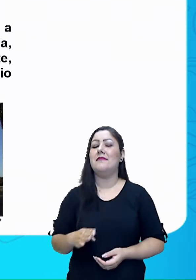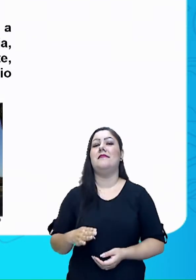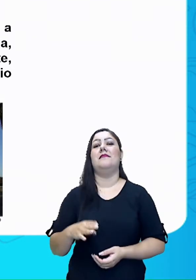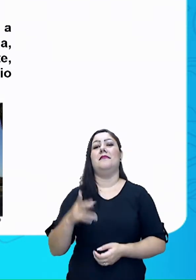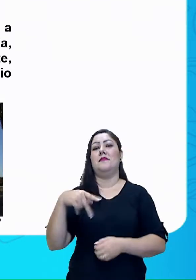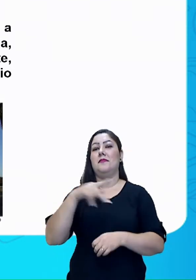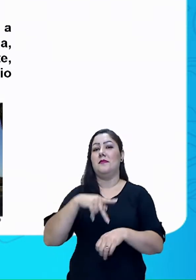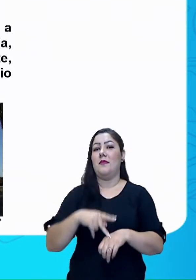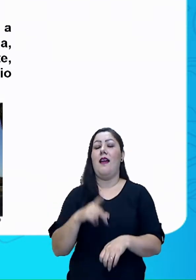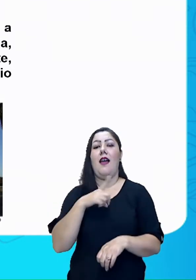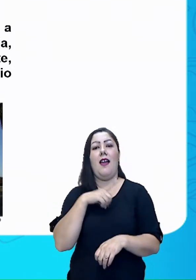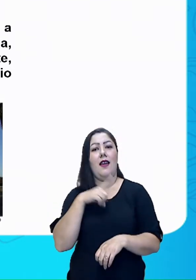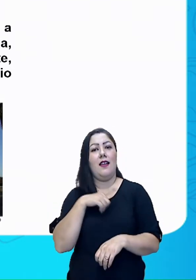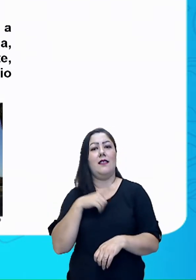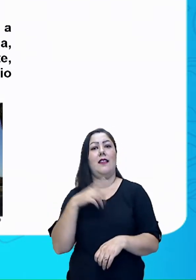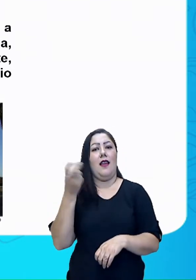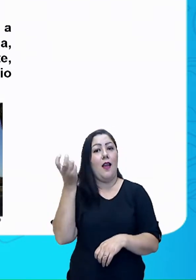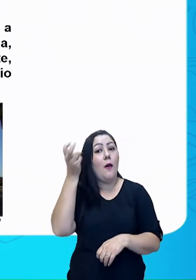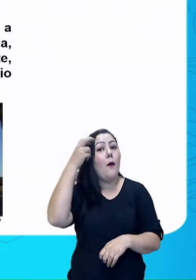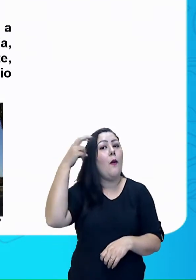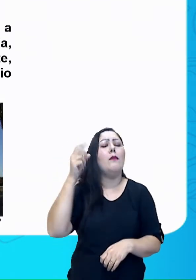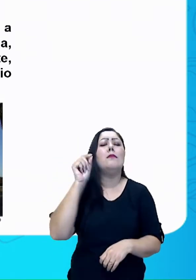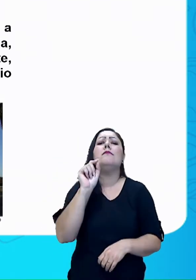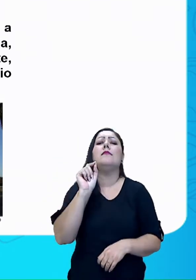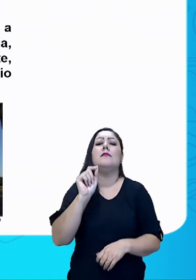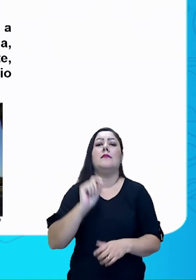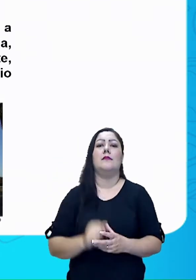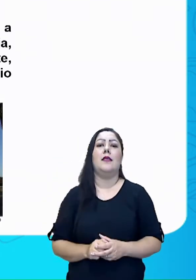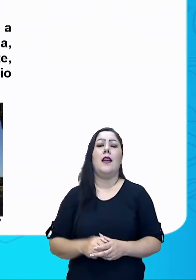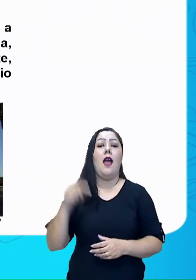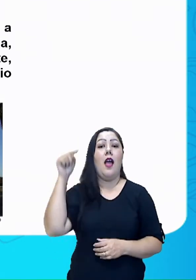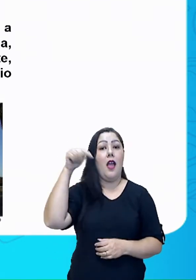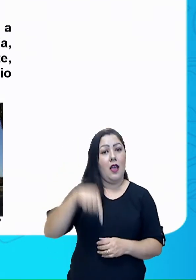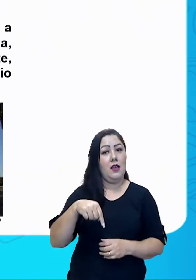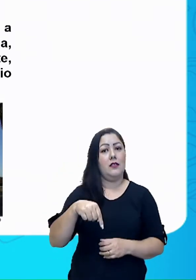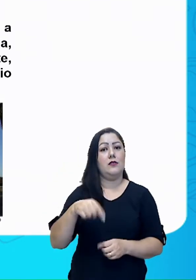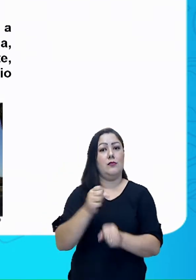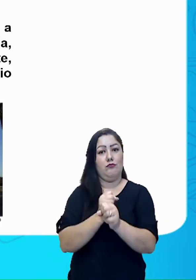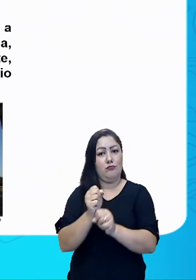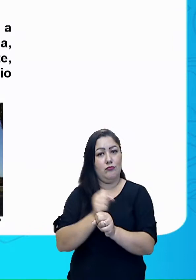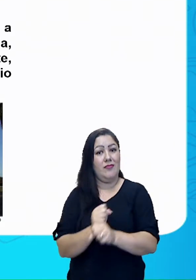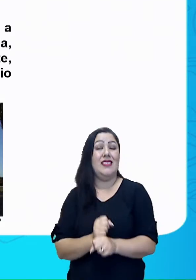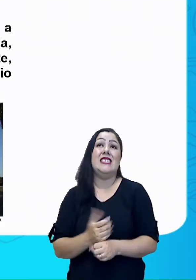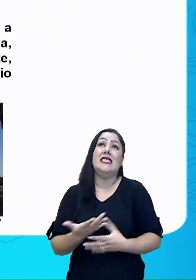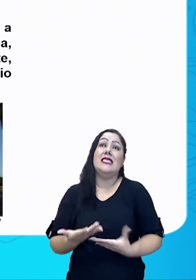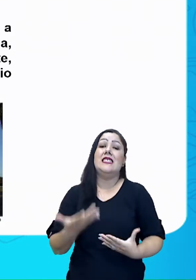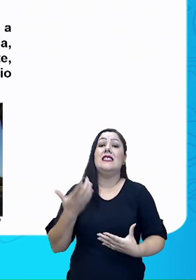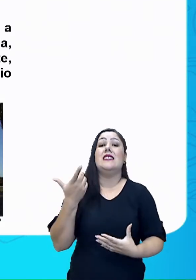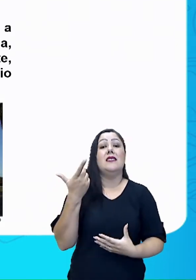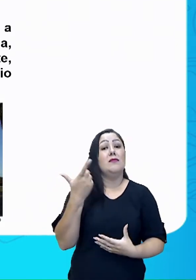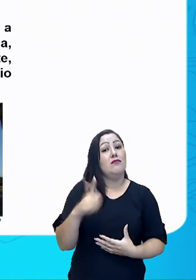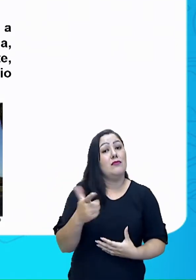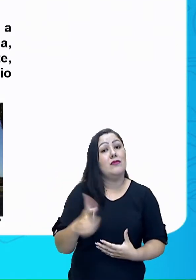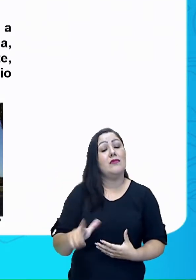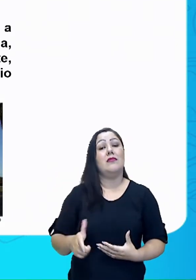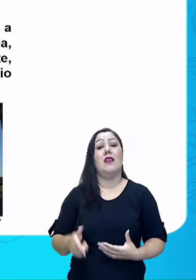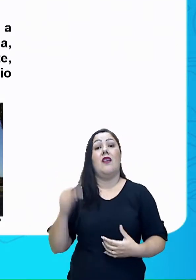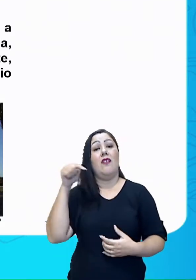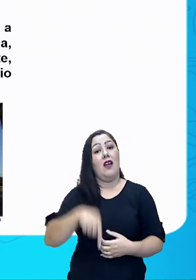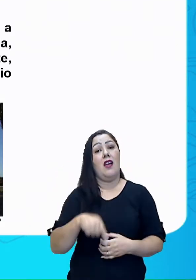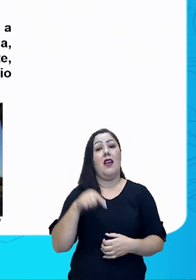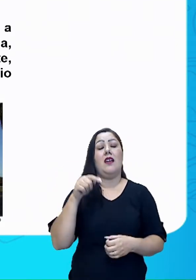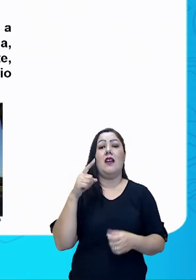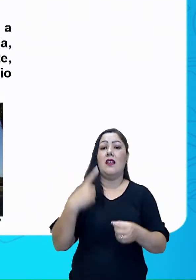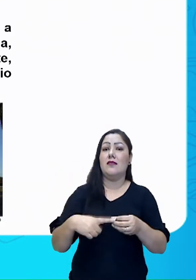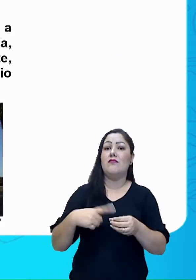a cultura, essa cultura de fazer. Algo que este ano nós não tivemos a oportunidade aqui em Governador